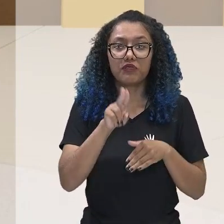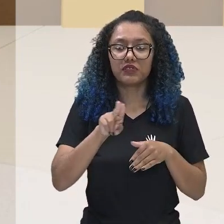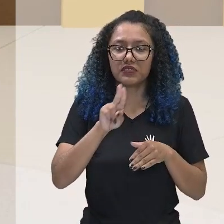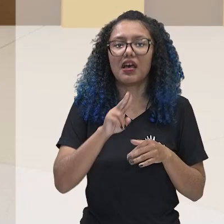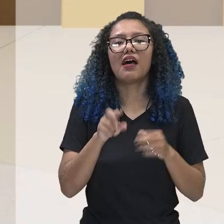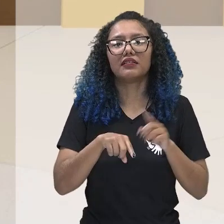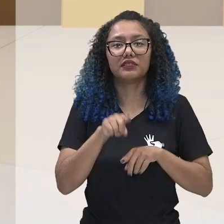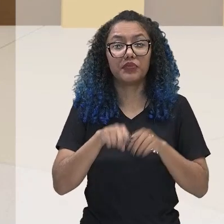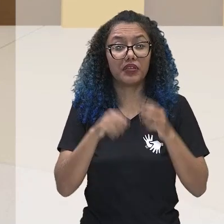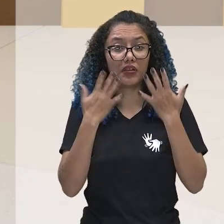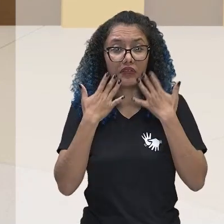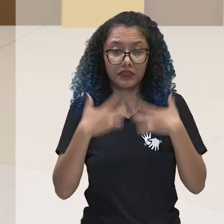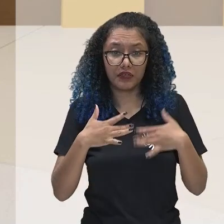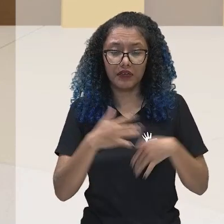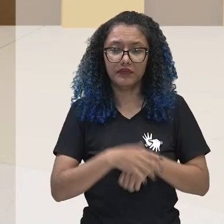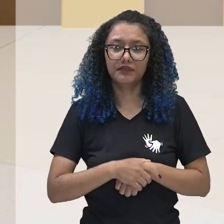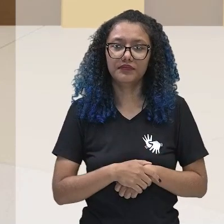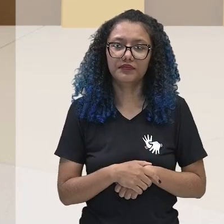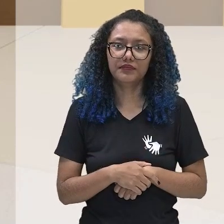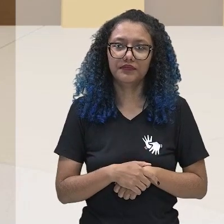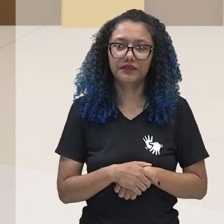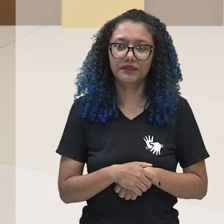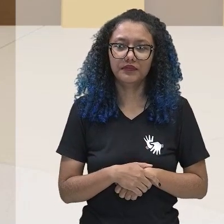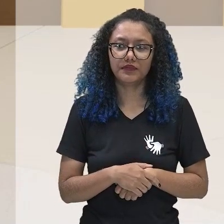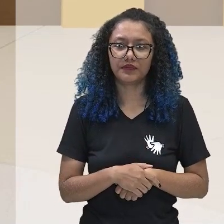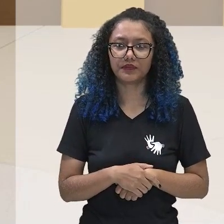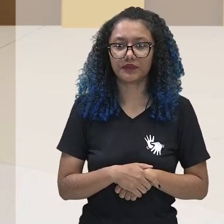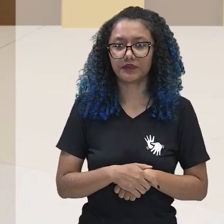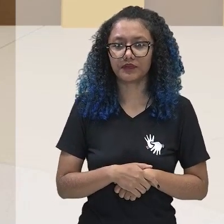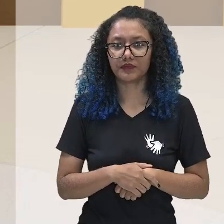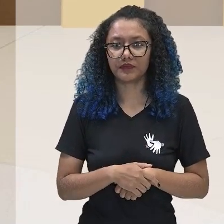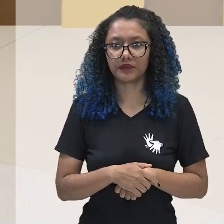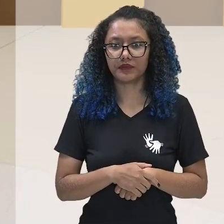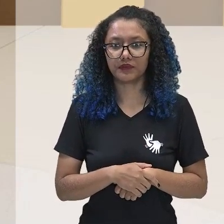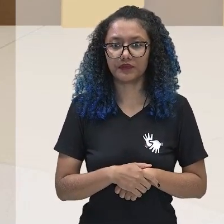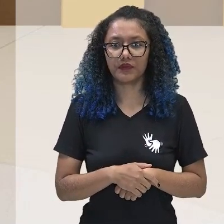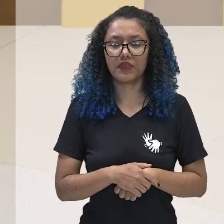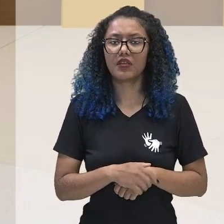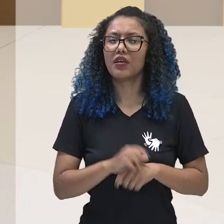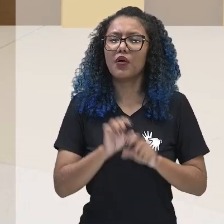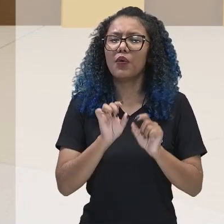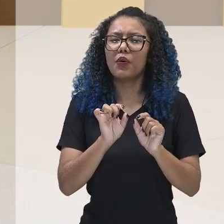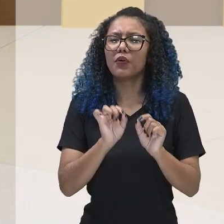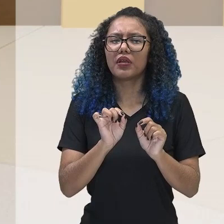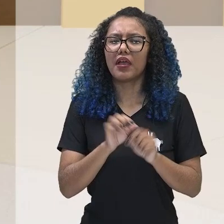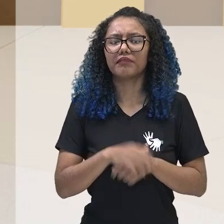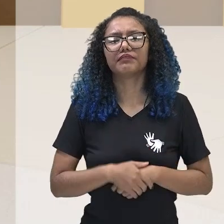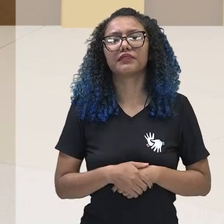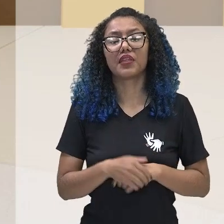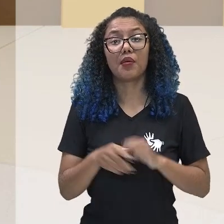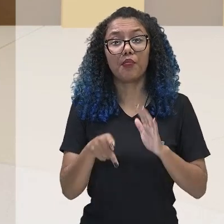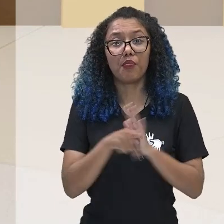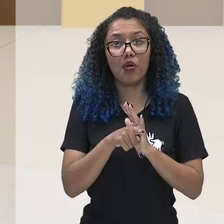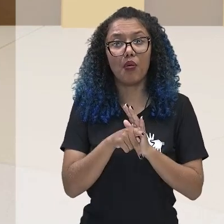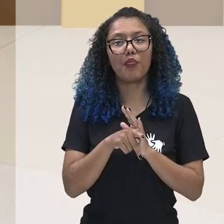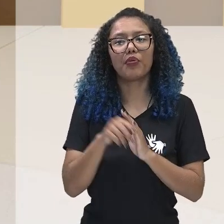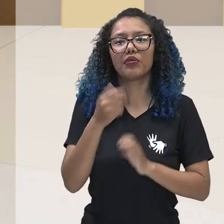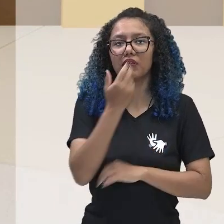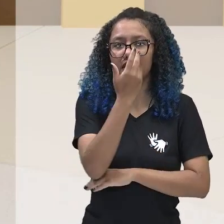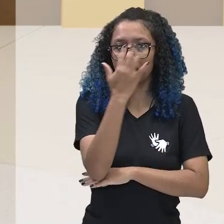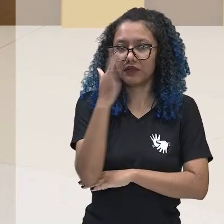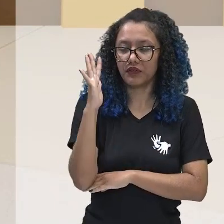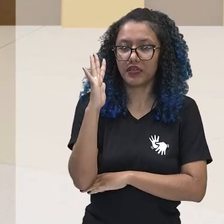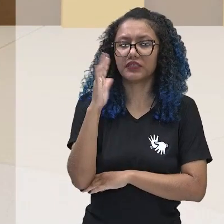entender melhor, os recursos naturais eles são todos os elementos extraídos da natureza e que tem aí como